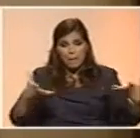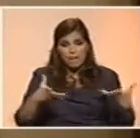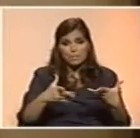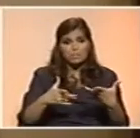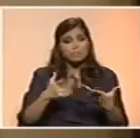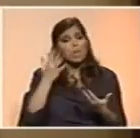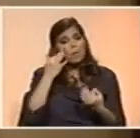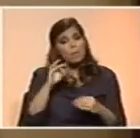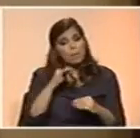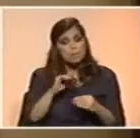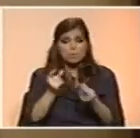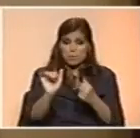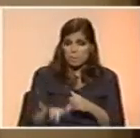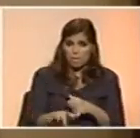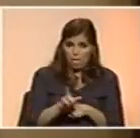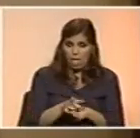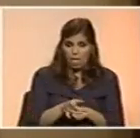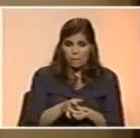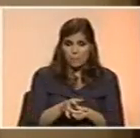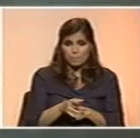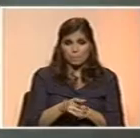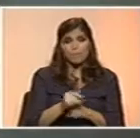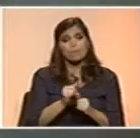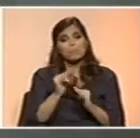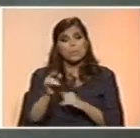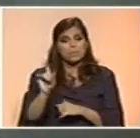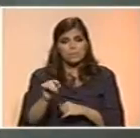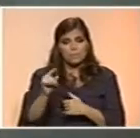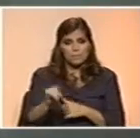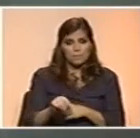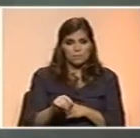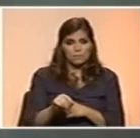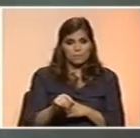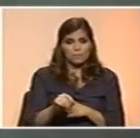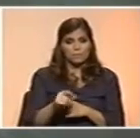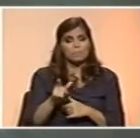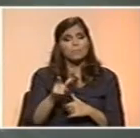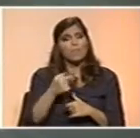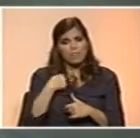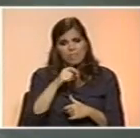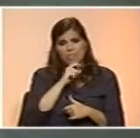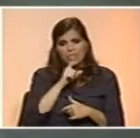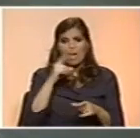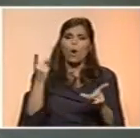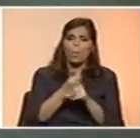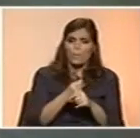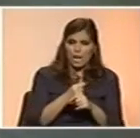para ficarem mais acessíveis. Depois, eu consigo